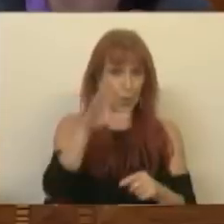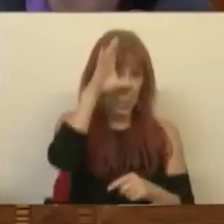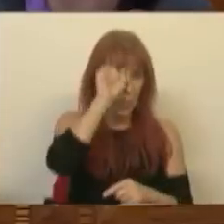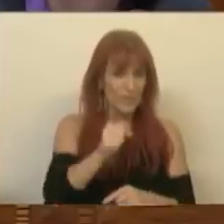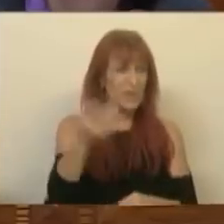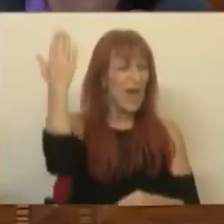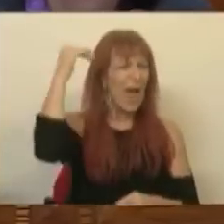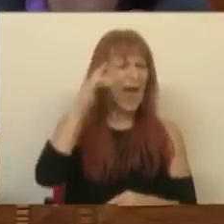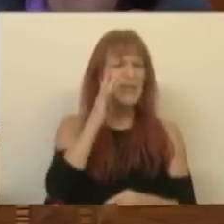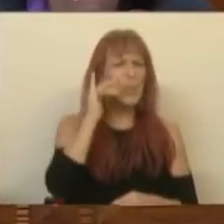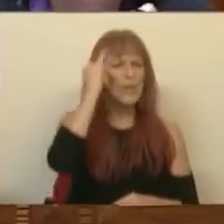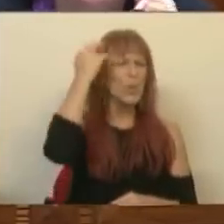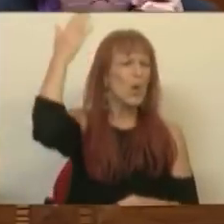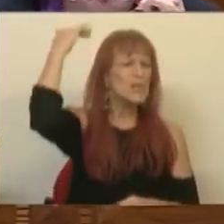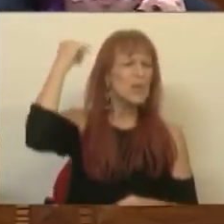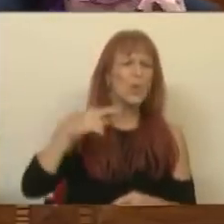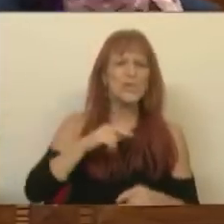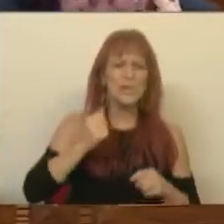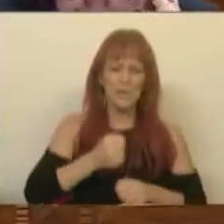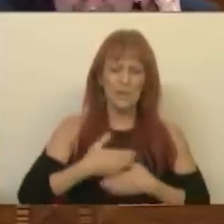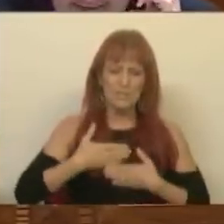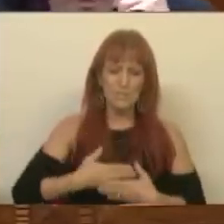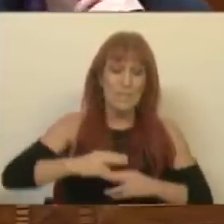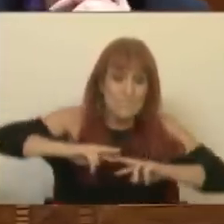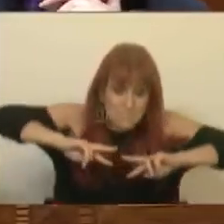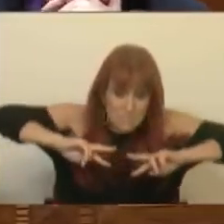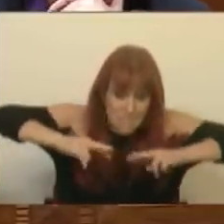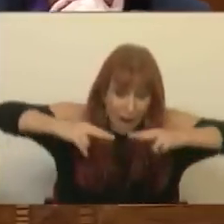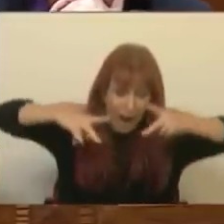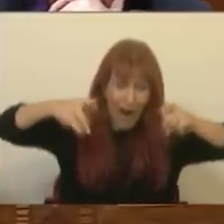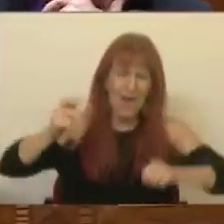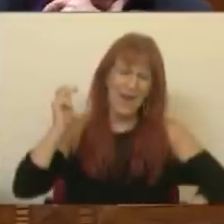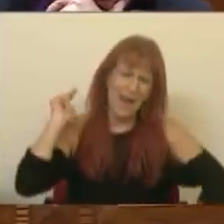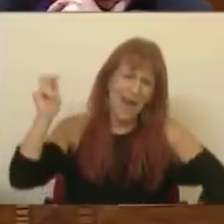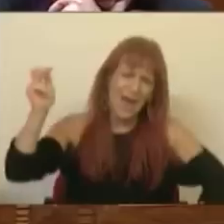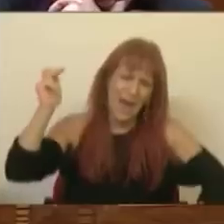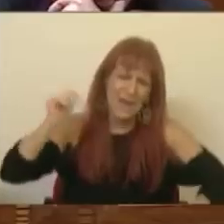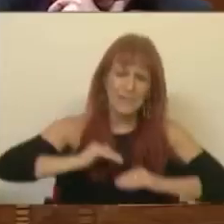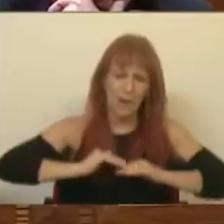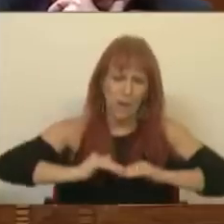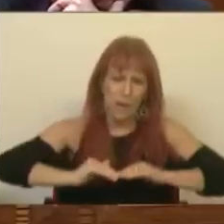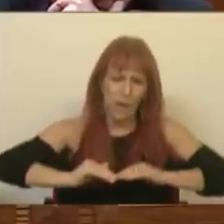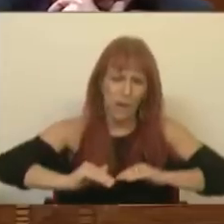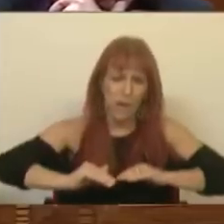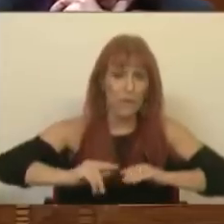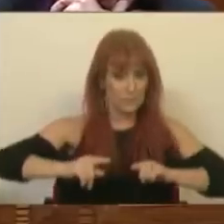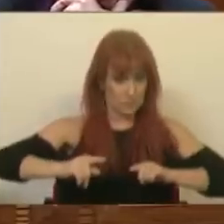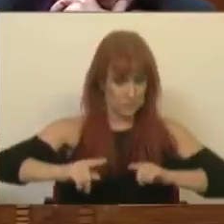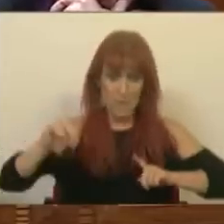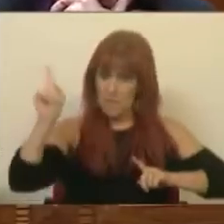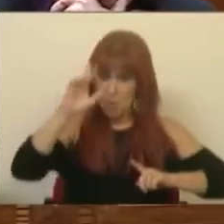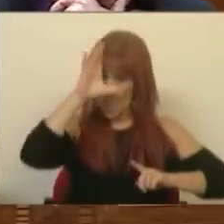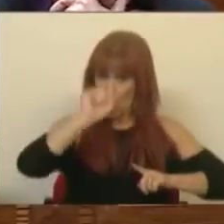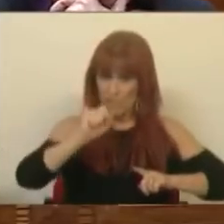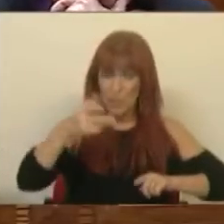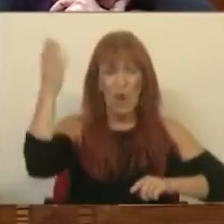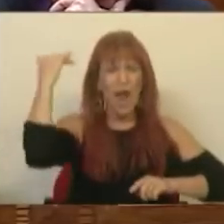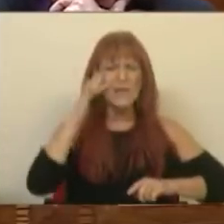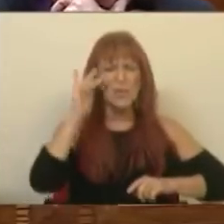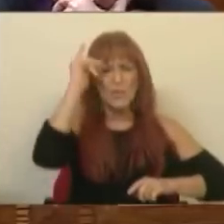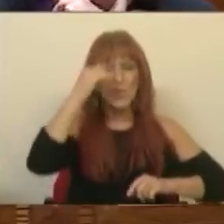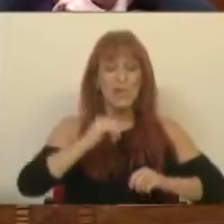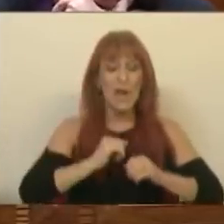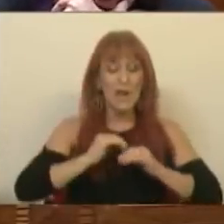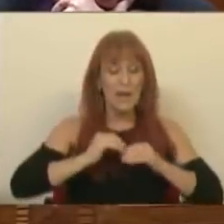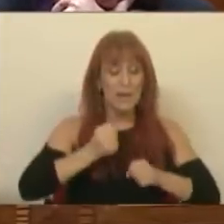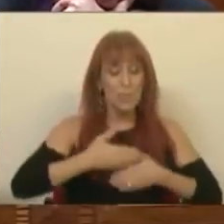o governo do tal Antônio Costa que descongelou uma carreira que estava há anos congelada não foi o governo do tal Antônio Costa